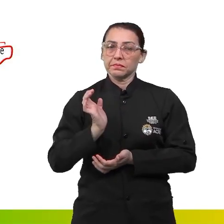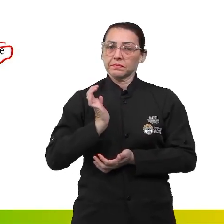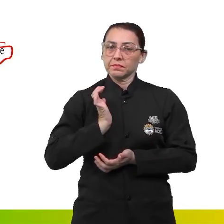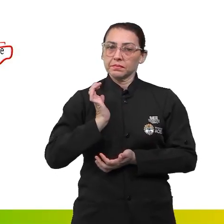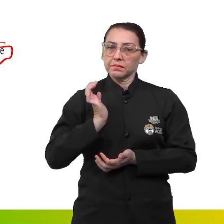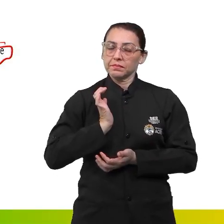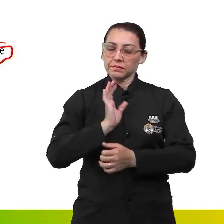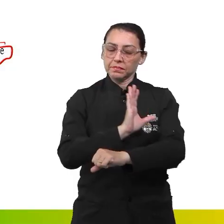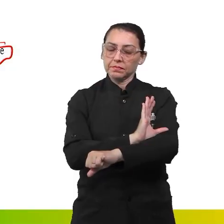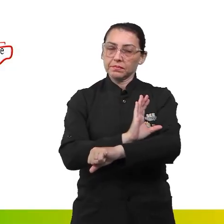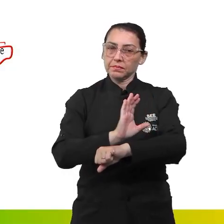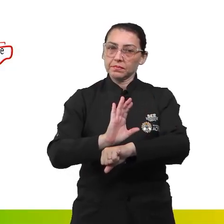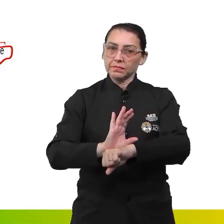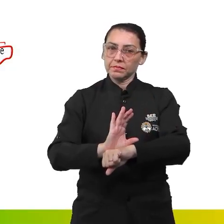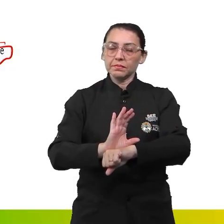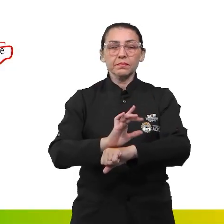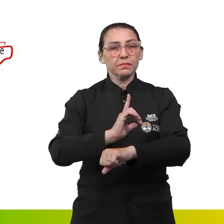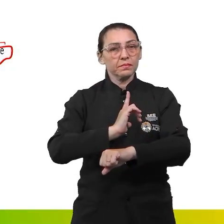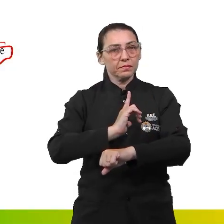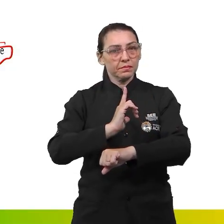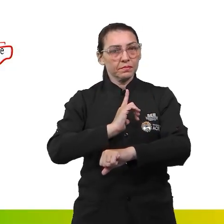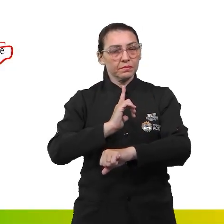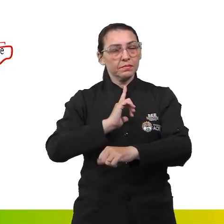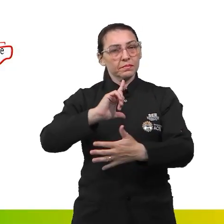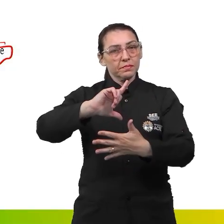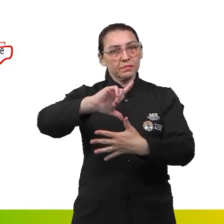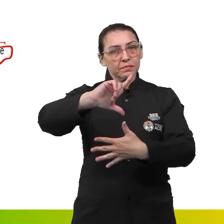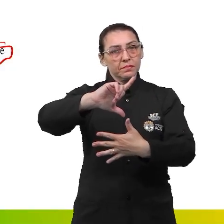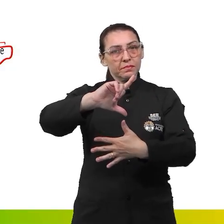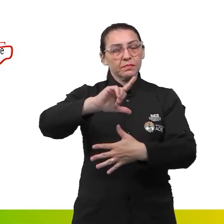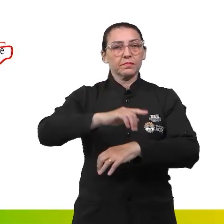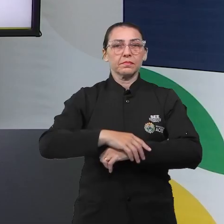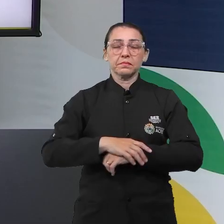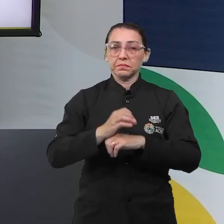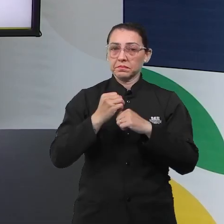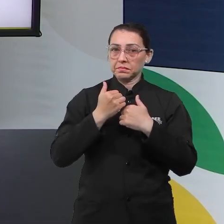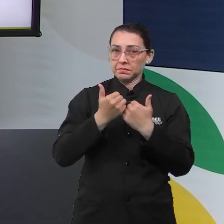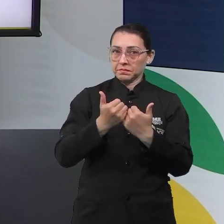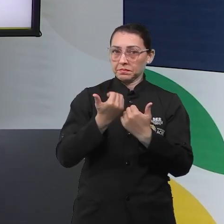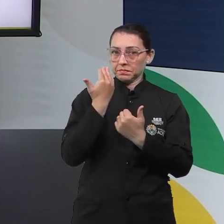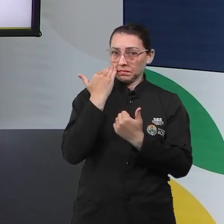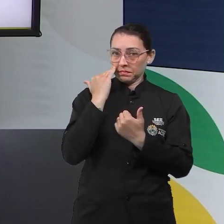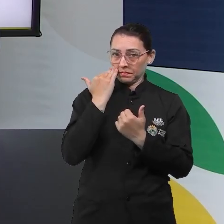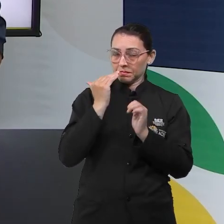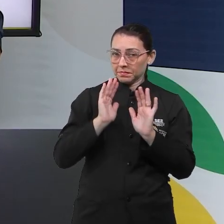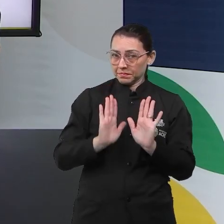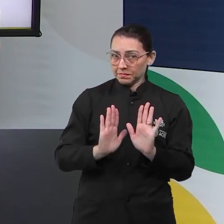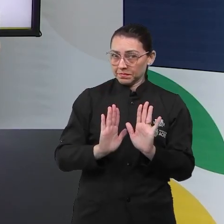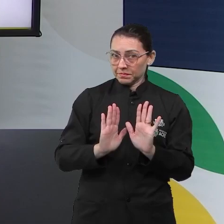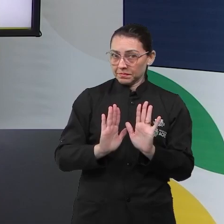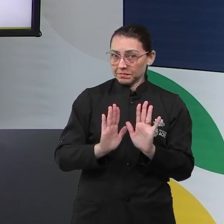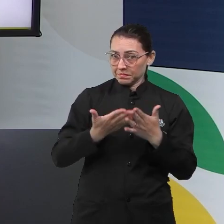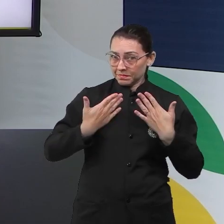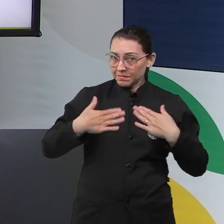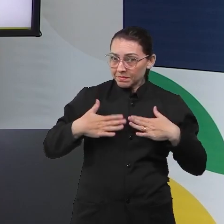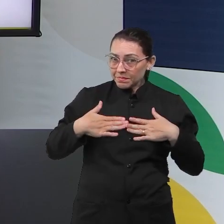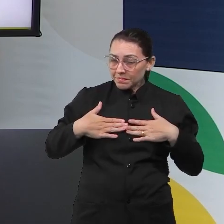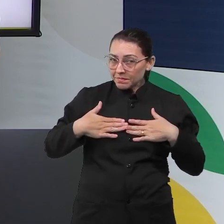riqueza cultural que existe na América Latina. Tudo bem? Entenderam até aí? Tudo